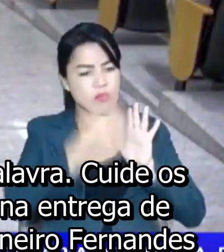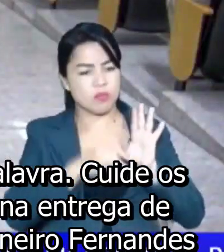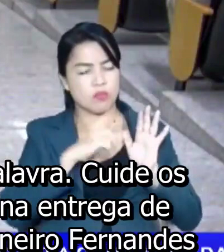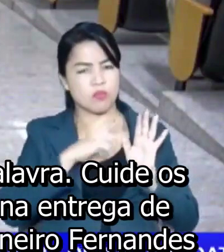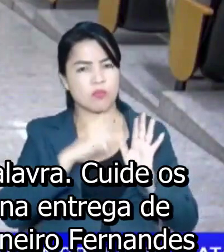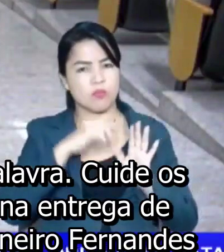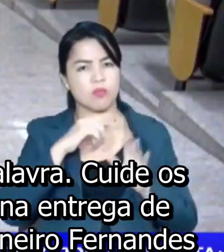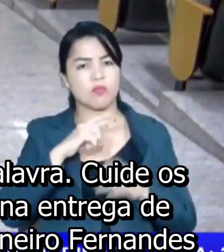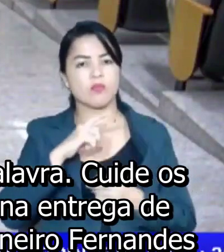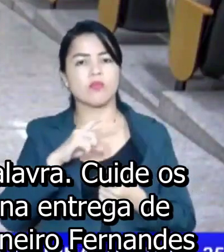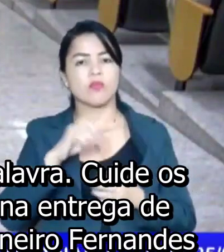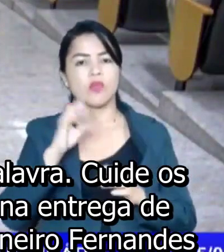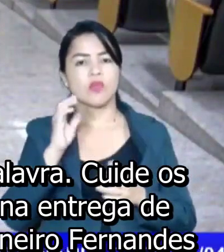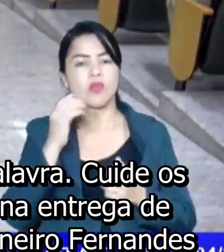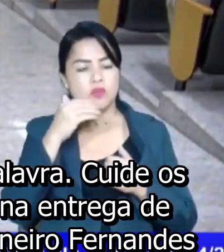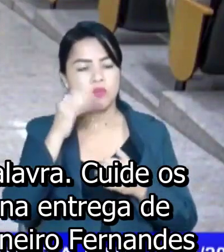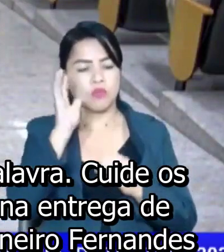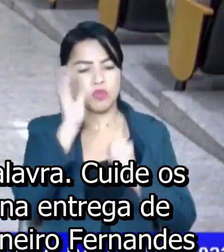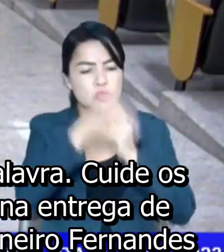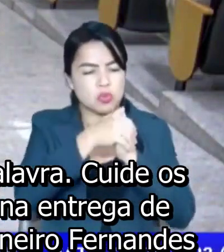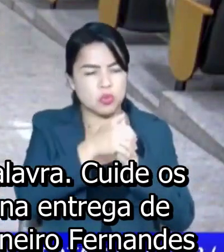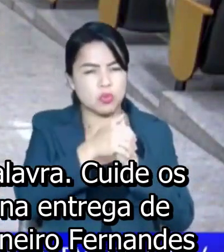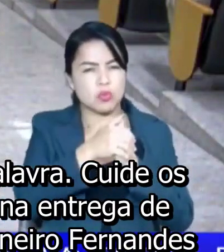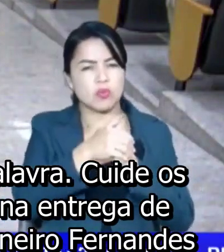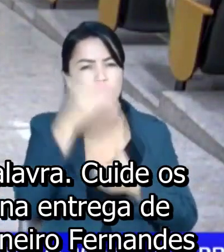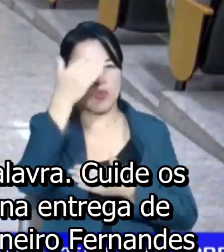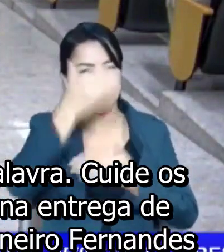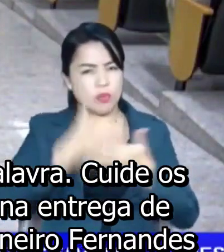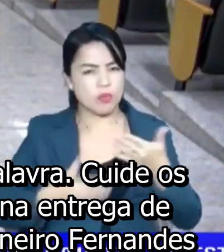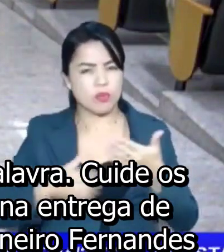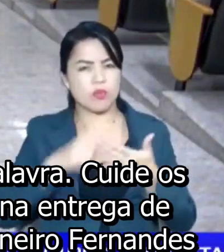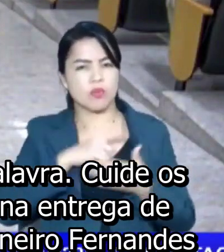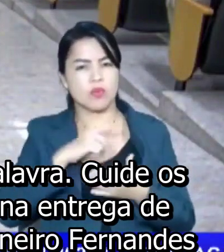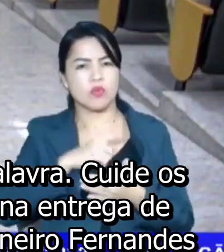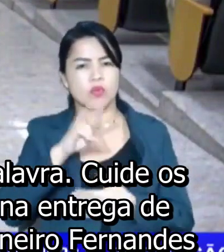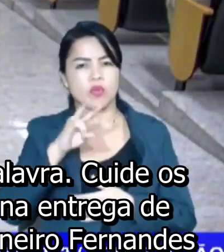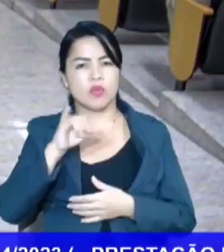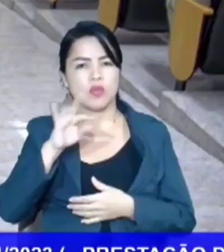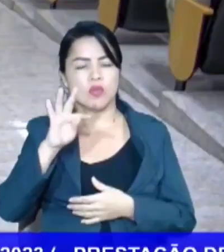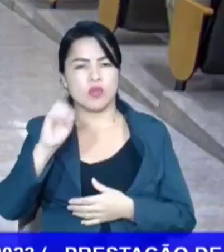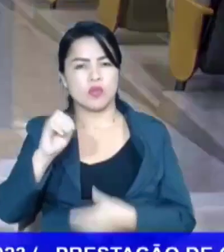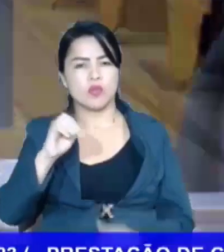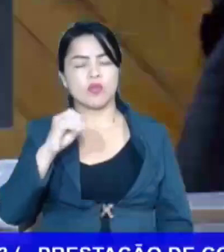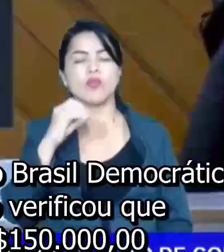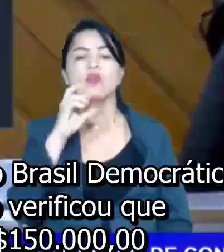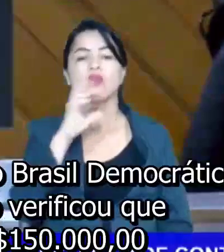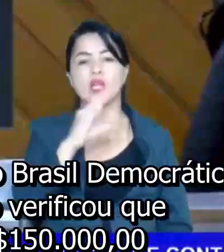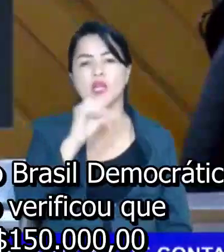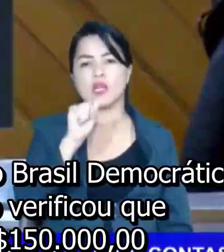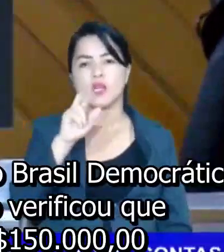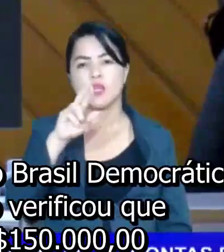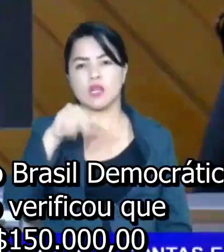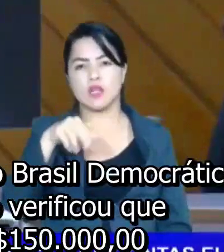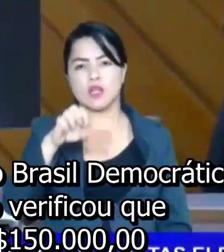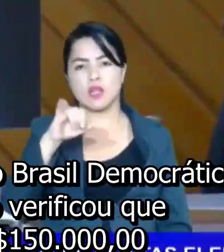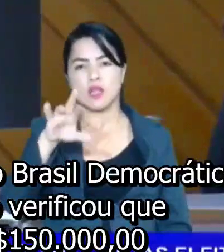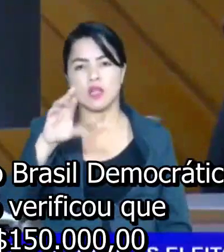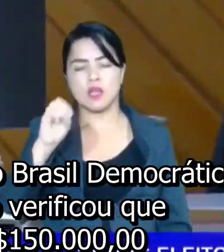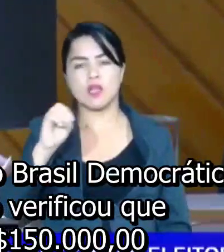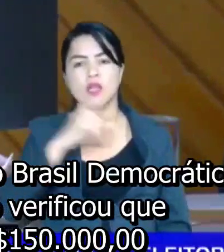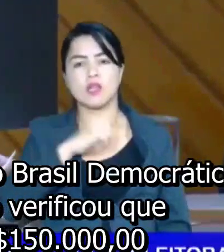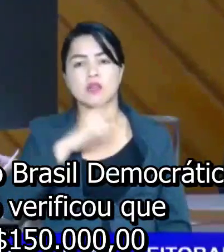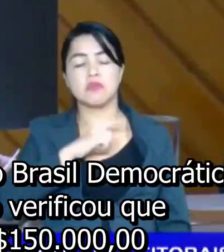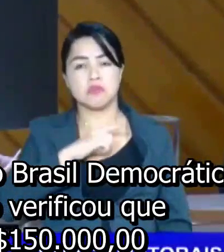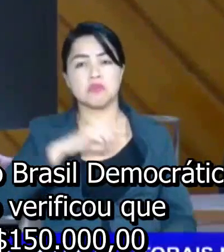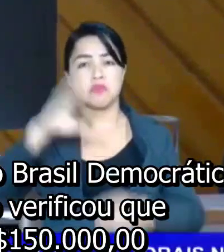do em razão plenário, da com a palavra a omissão doutora na entrega da Paola. prestação de conta final de campanhas de Vitor Hugo Carneiro Fernandes, que concorreu ao cargo Em de sua deputado mesa, estadual